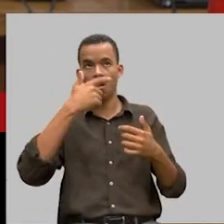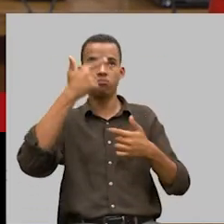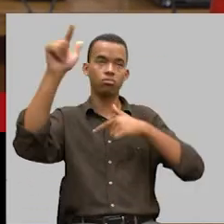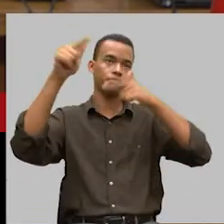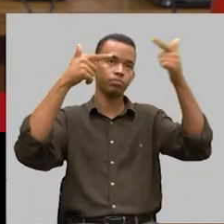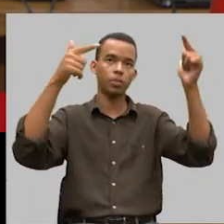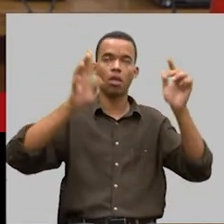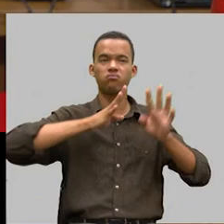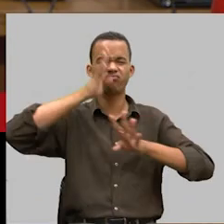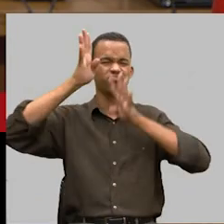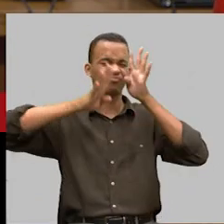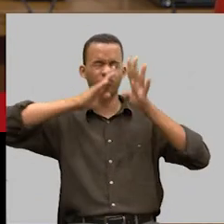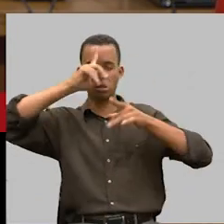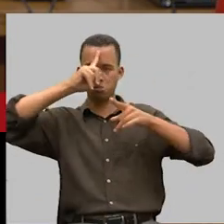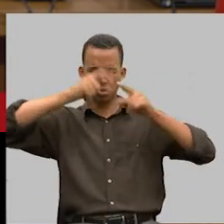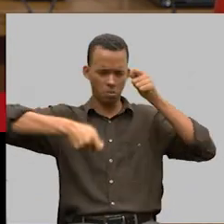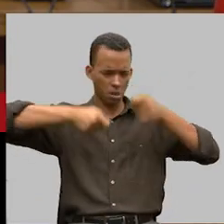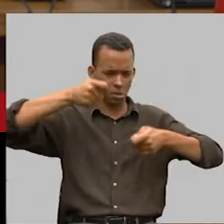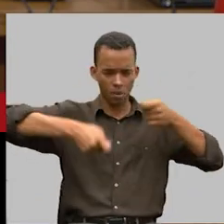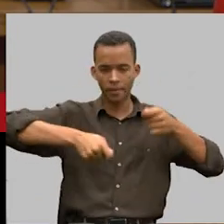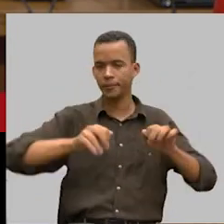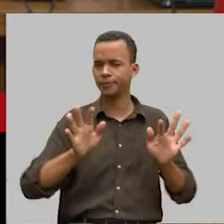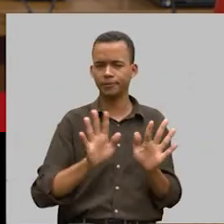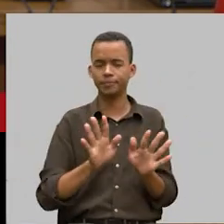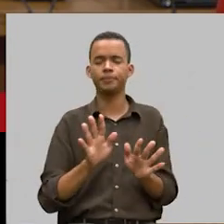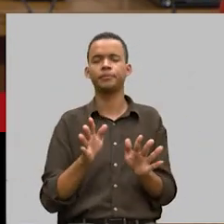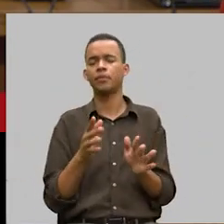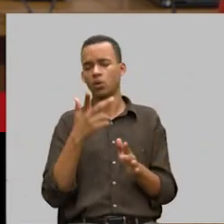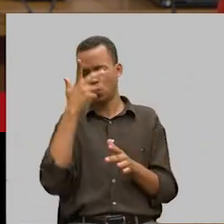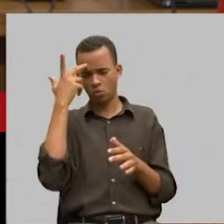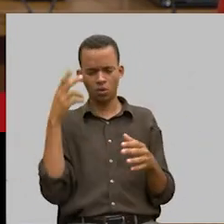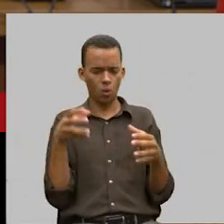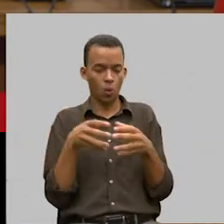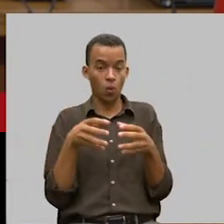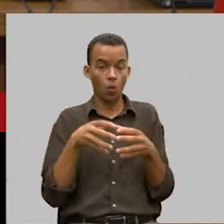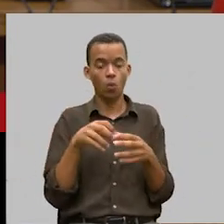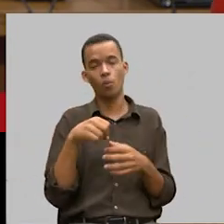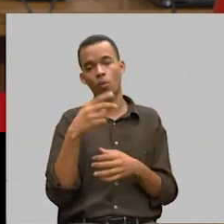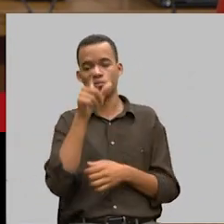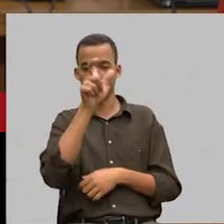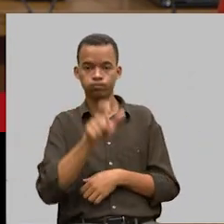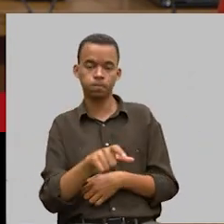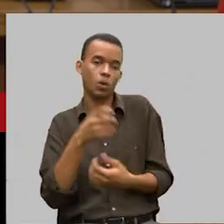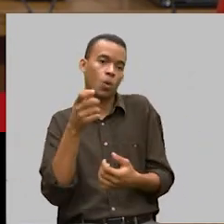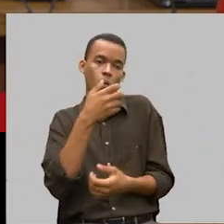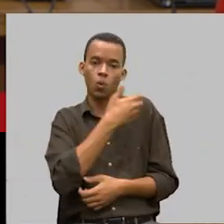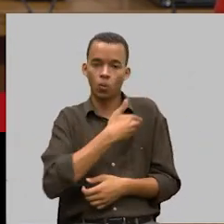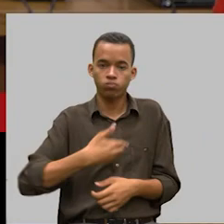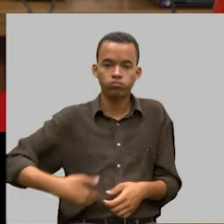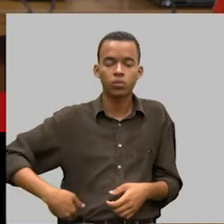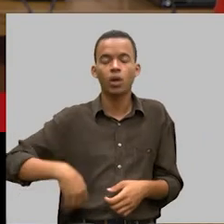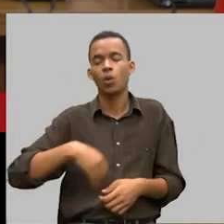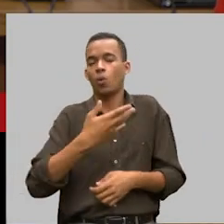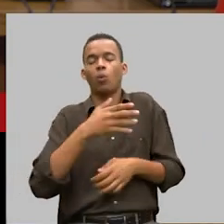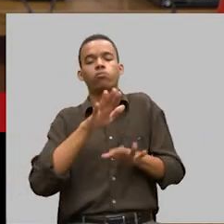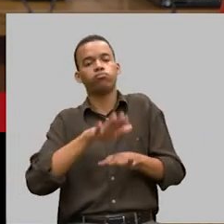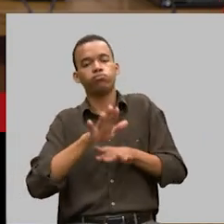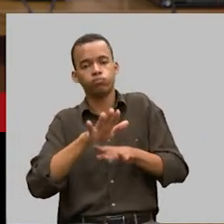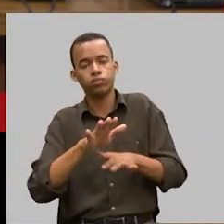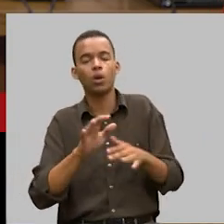arbitrário qualquer um inventado por alguém por um grupo por uma instituição por um governo por um movimento ou